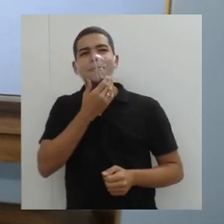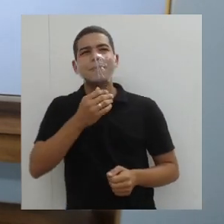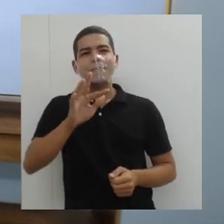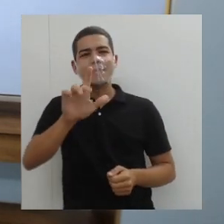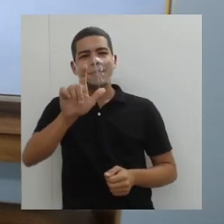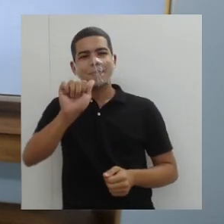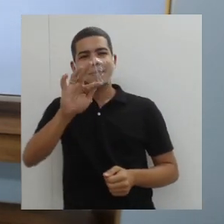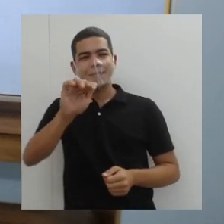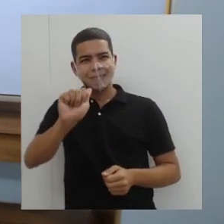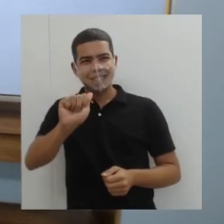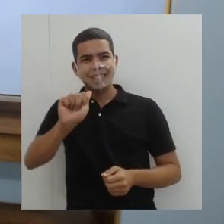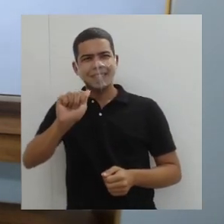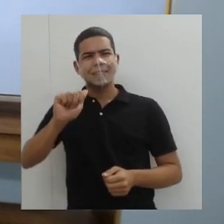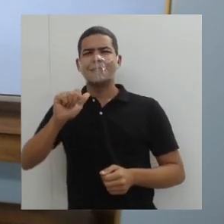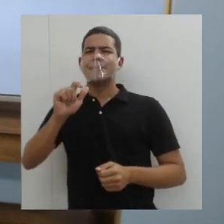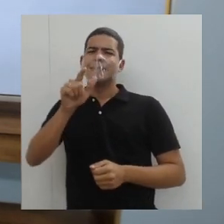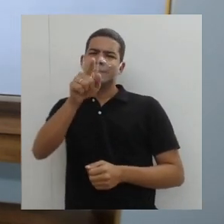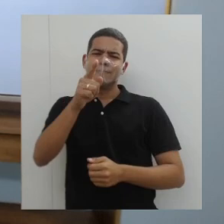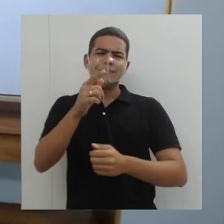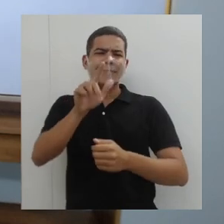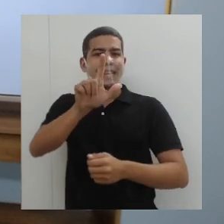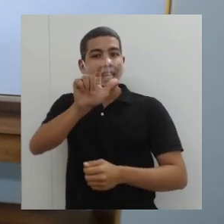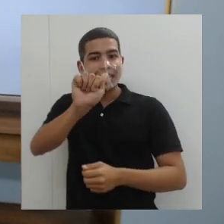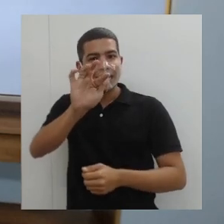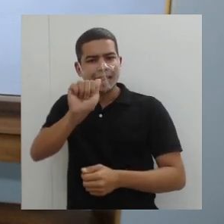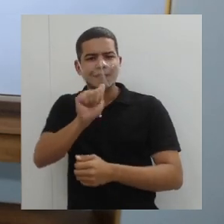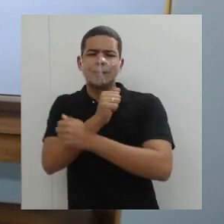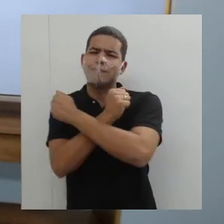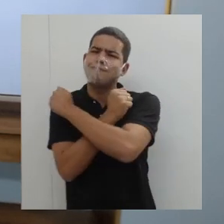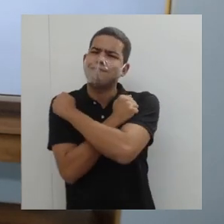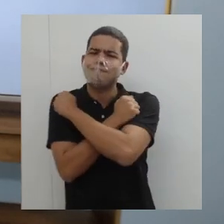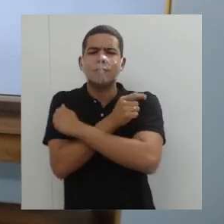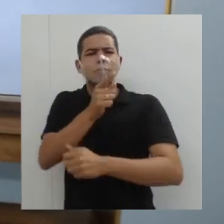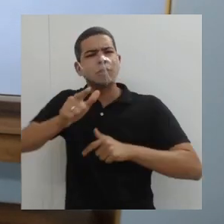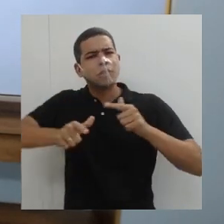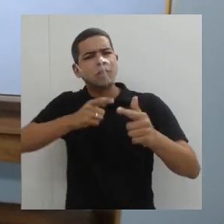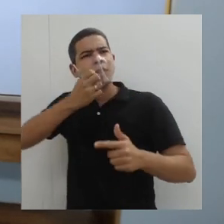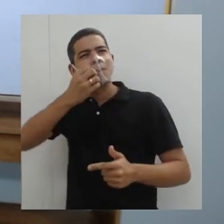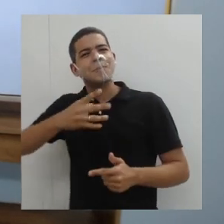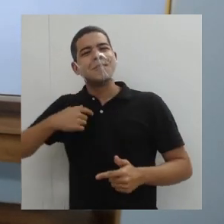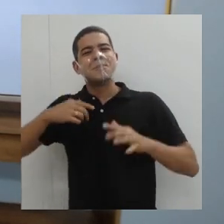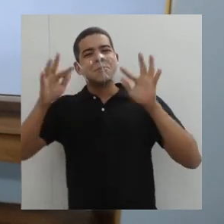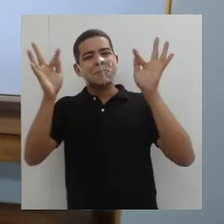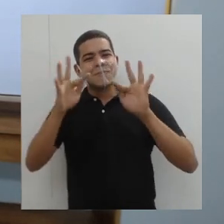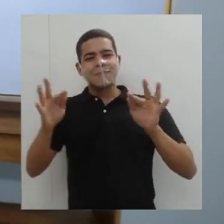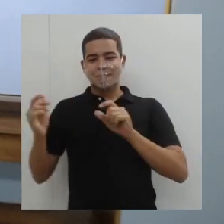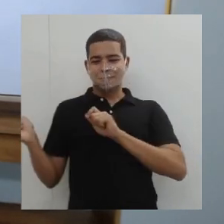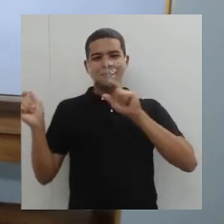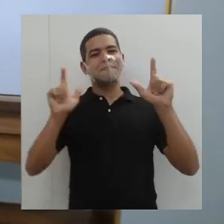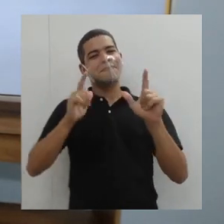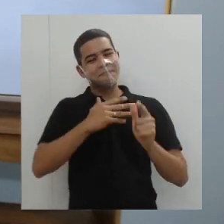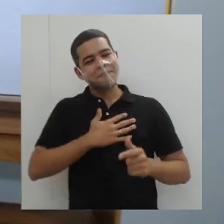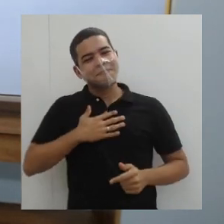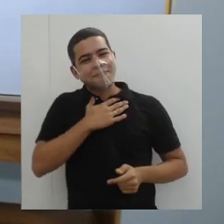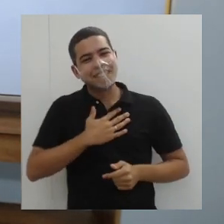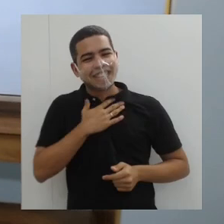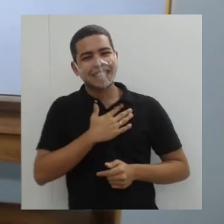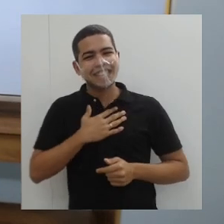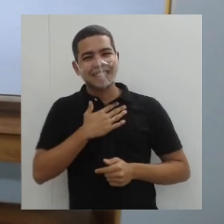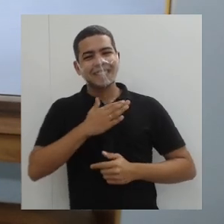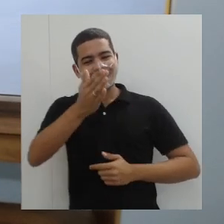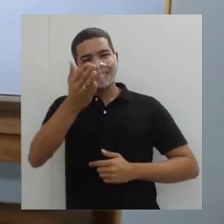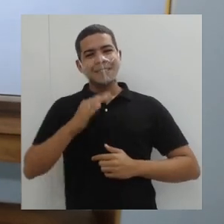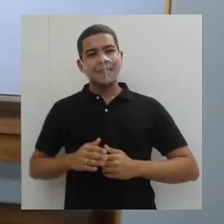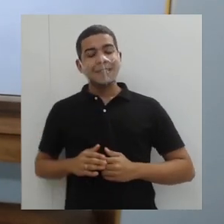querido Lafa. Lafa, um abraço para você. O trabalho que você faz é brilhante. Eu fico muito feliz de poder utilizar o teu